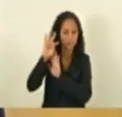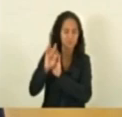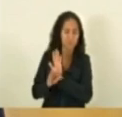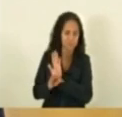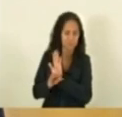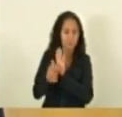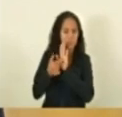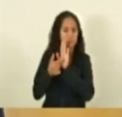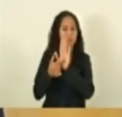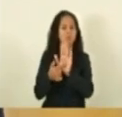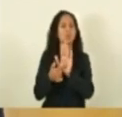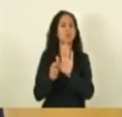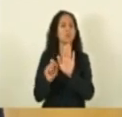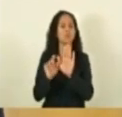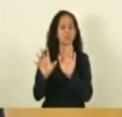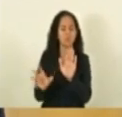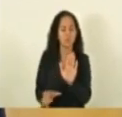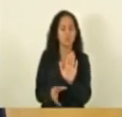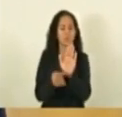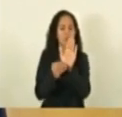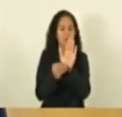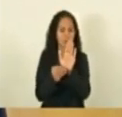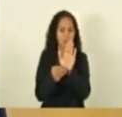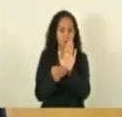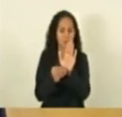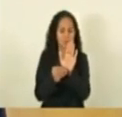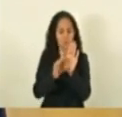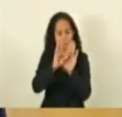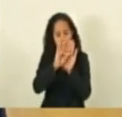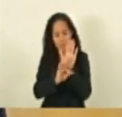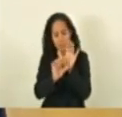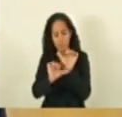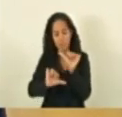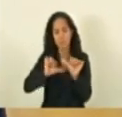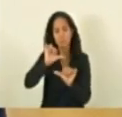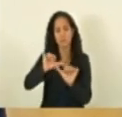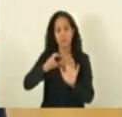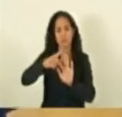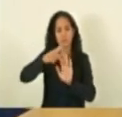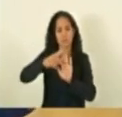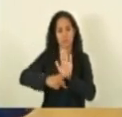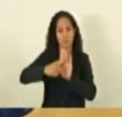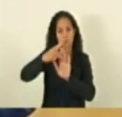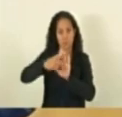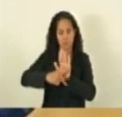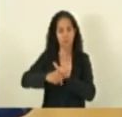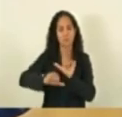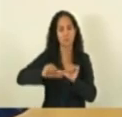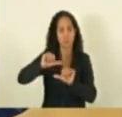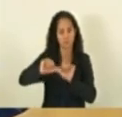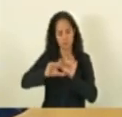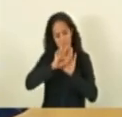apresenta uma emenda modificativa ao projeto,